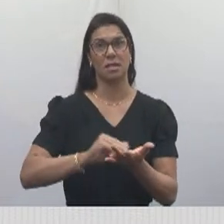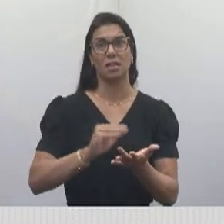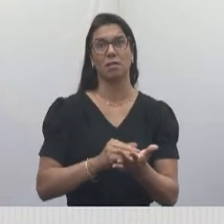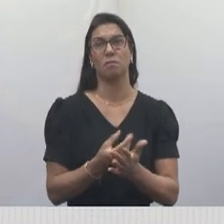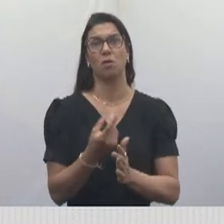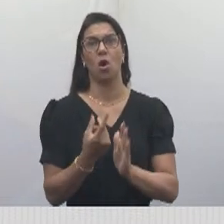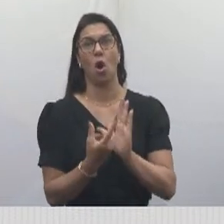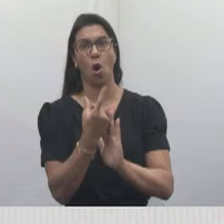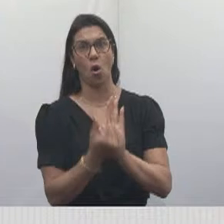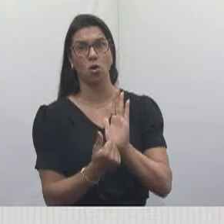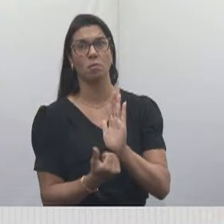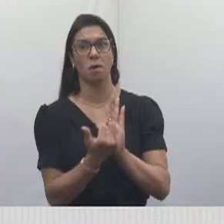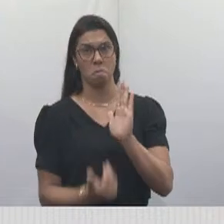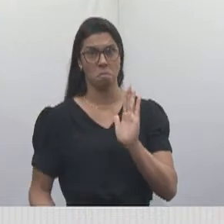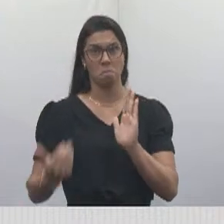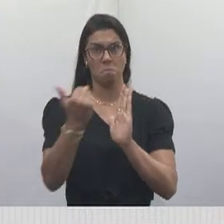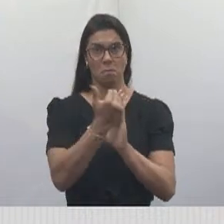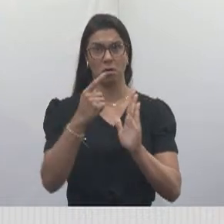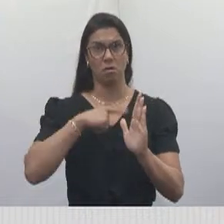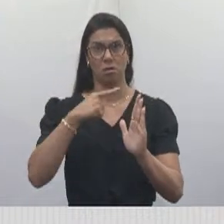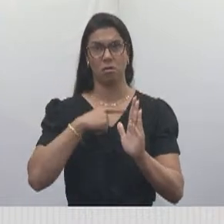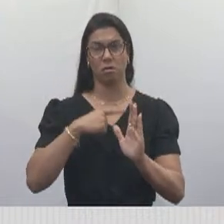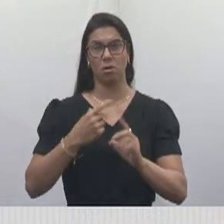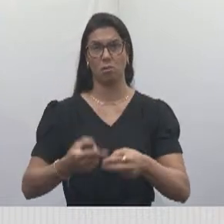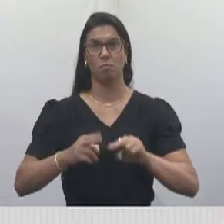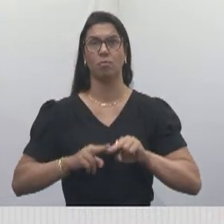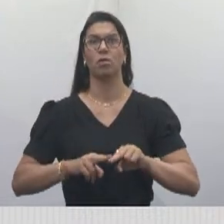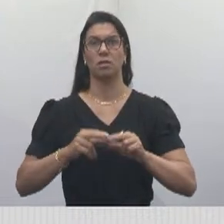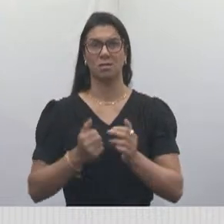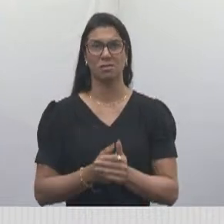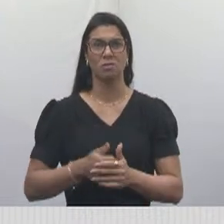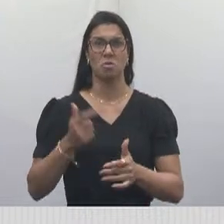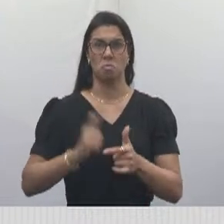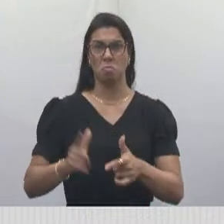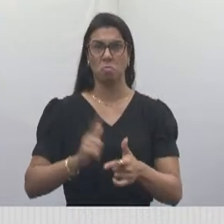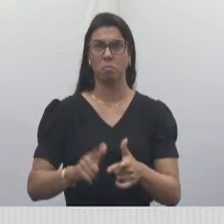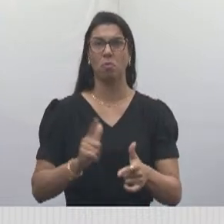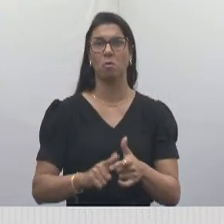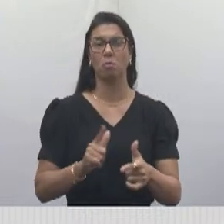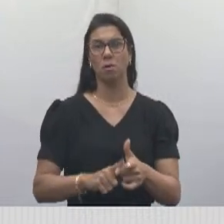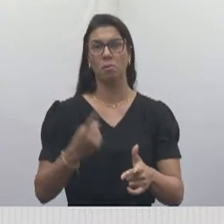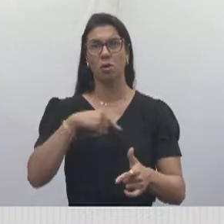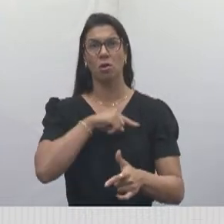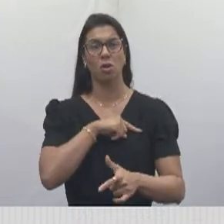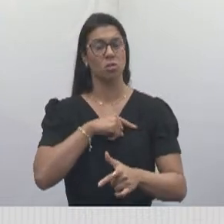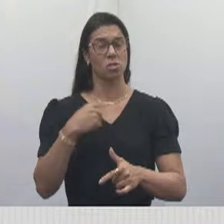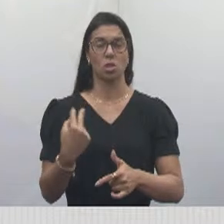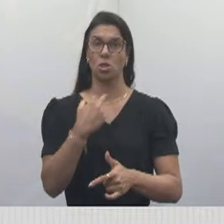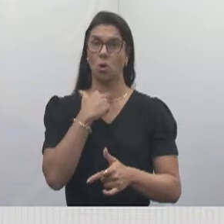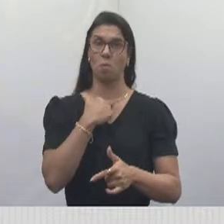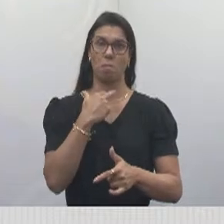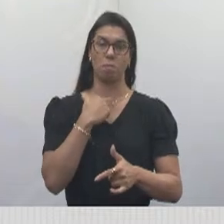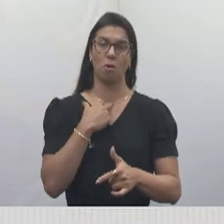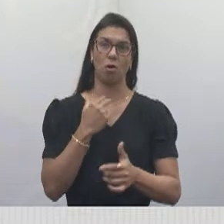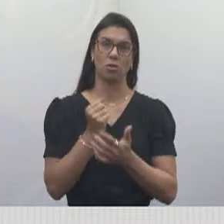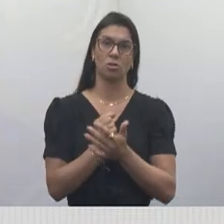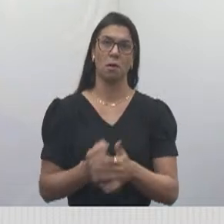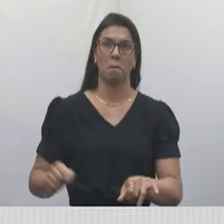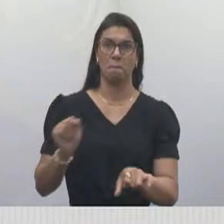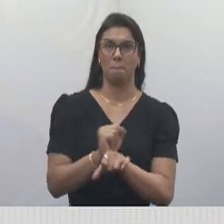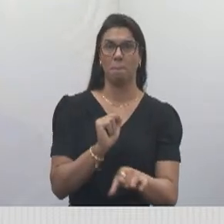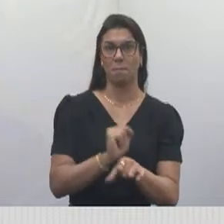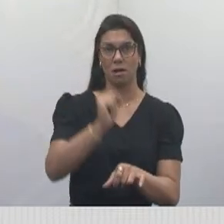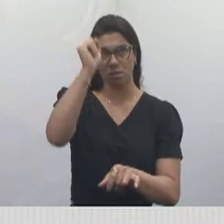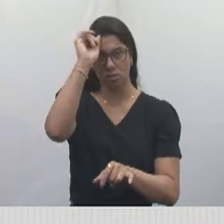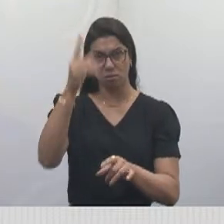com a qualidade de vida das pessoas, mexe com necessidades vitais das pessoas. Isso nós não podemos mexer. Agora, investimento de obra, a